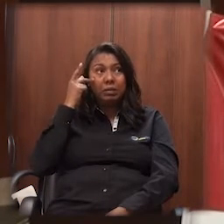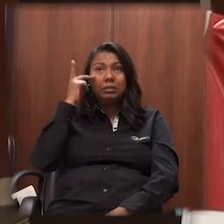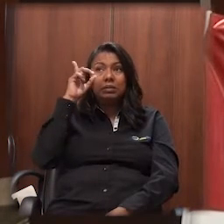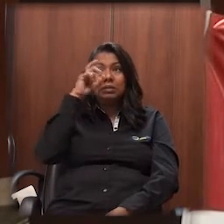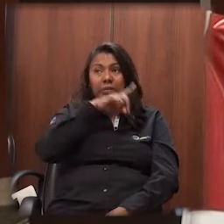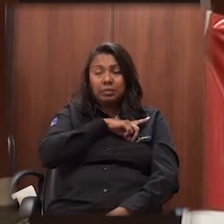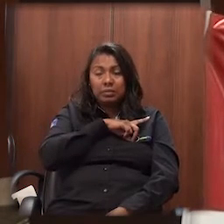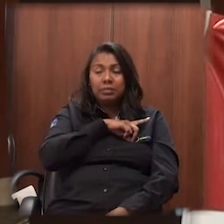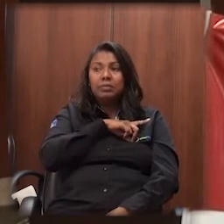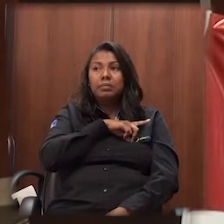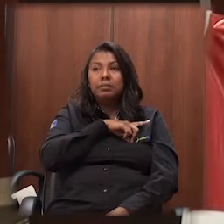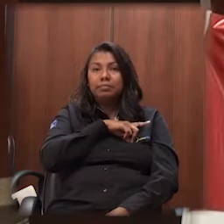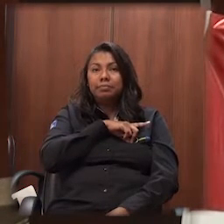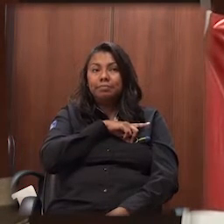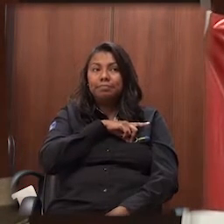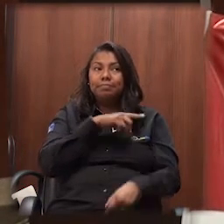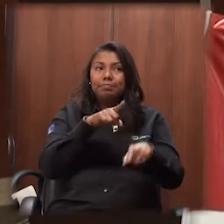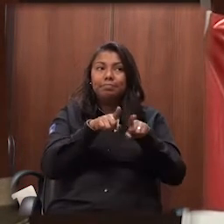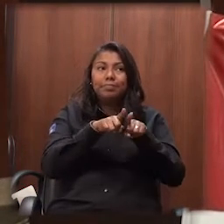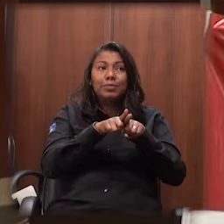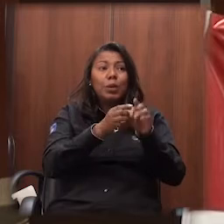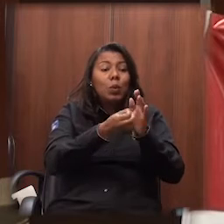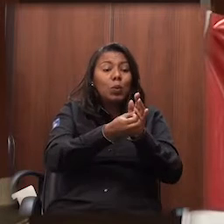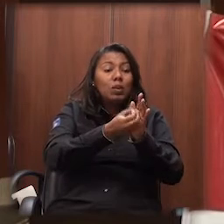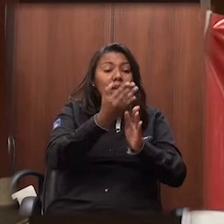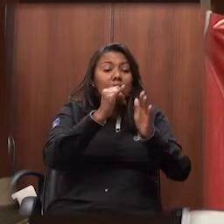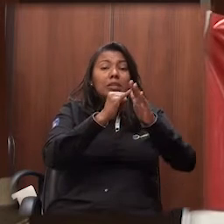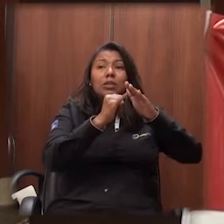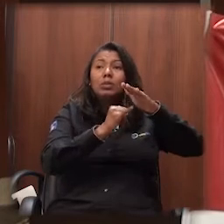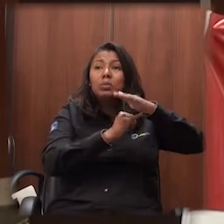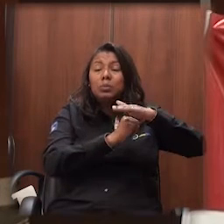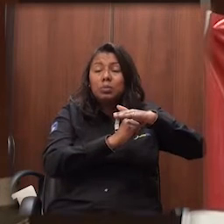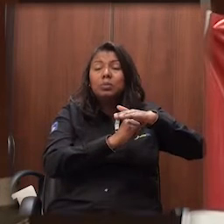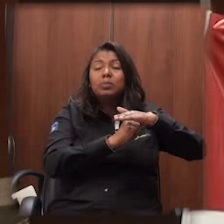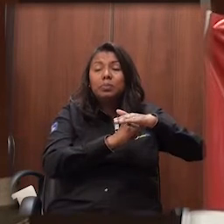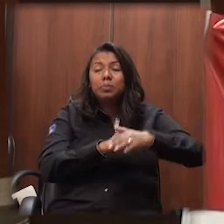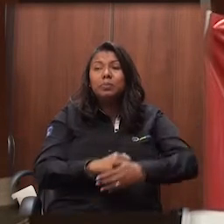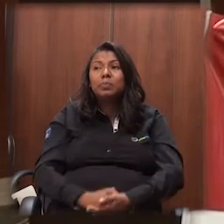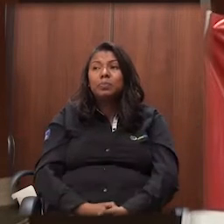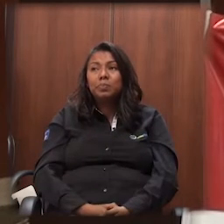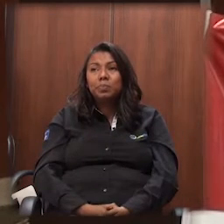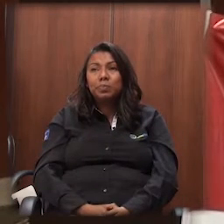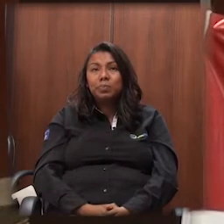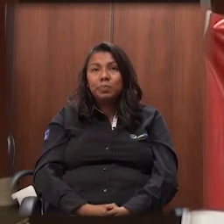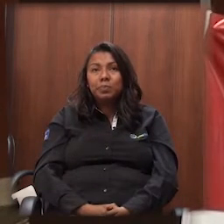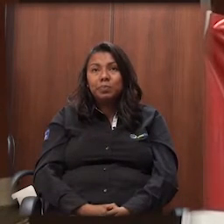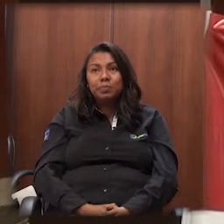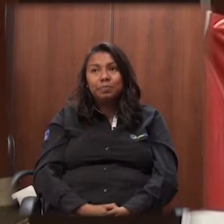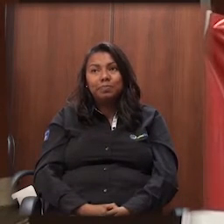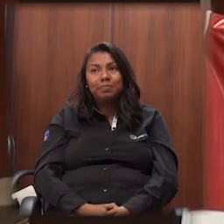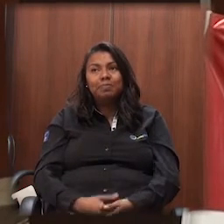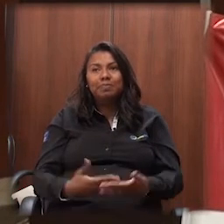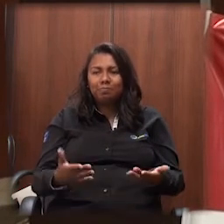desafiadores, incluindo o número de instituições a serem alcançadas. Mas certamente será de